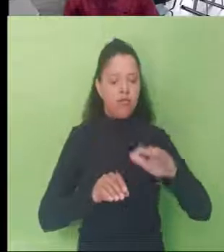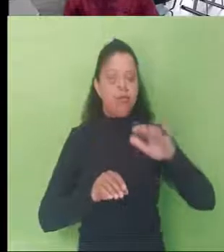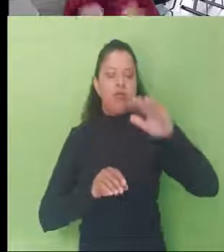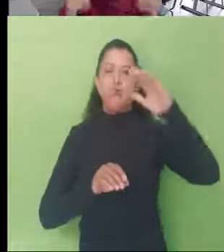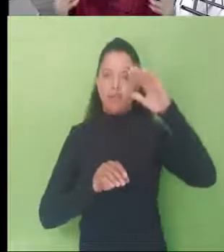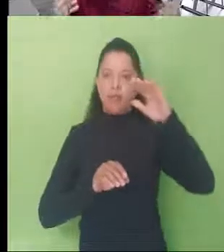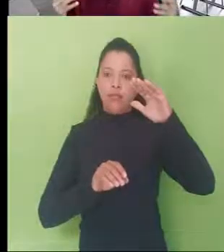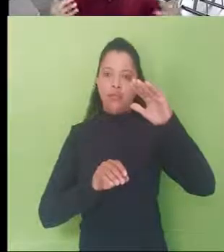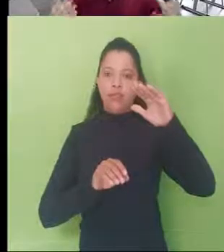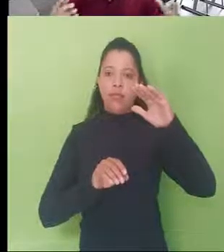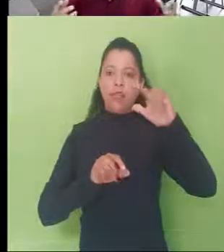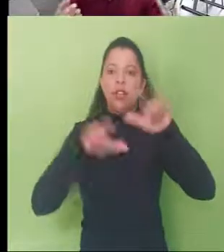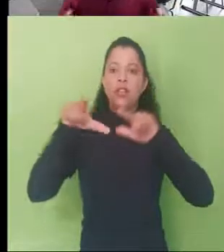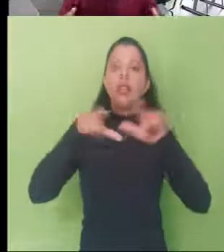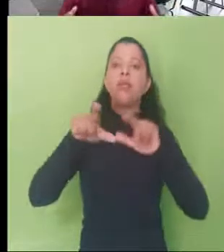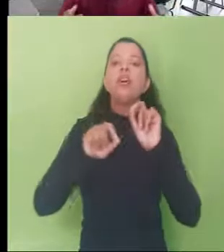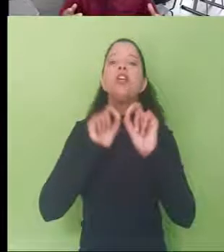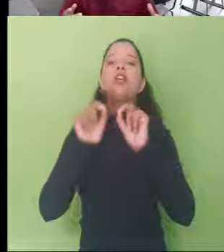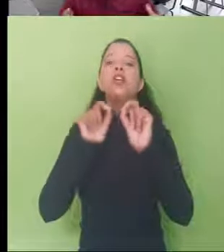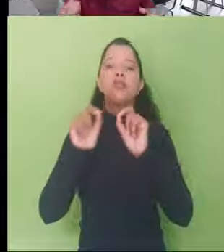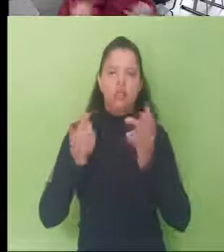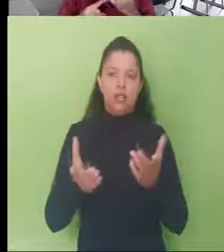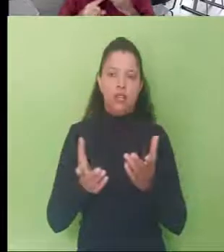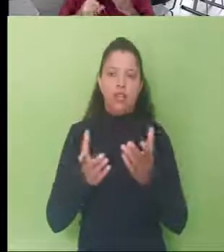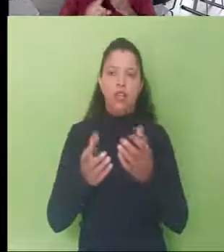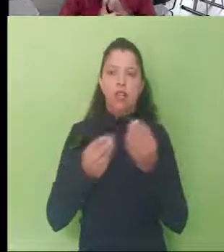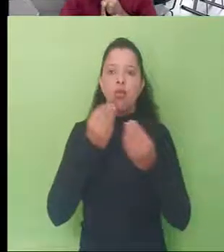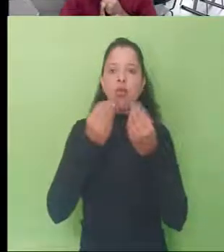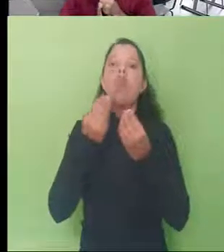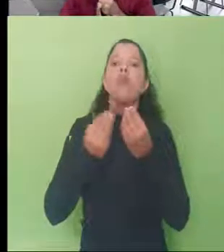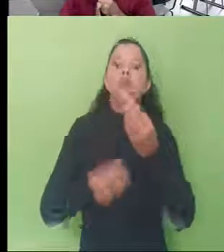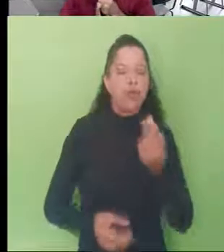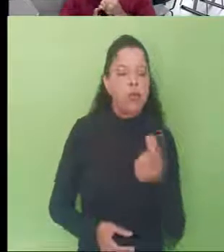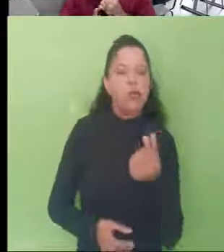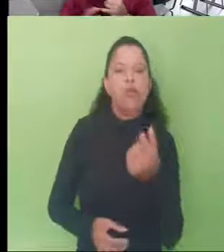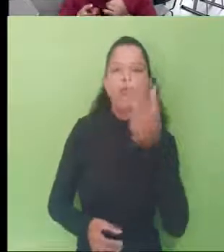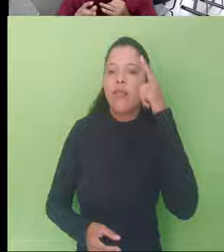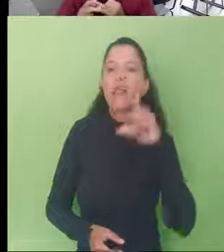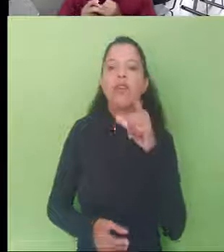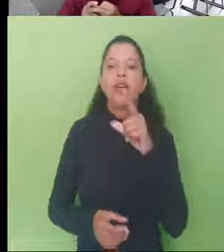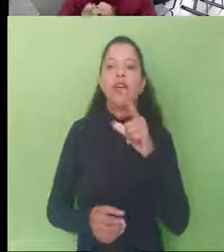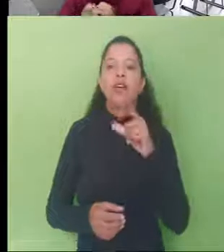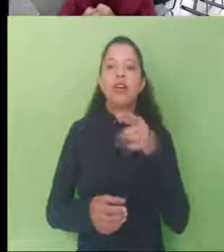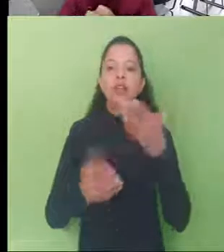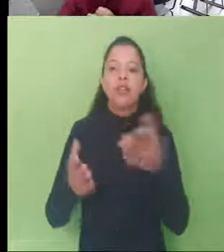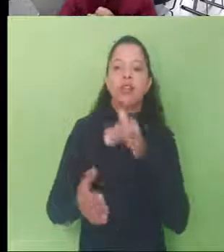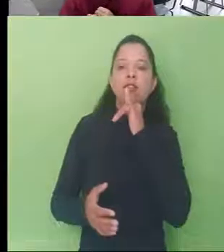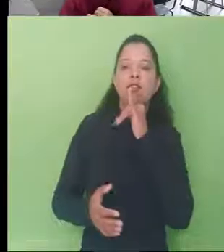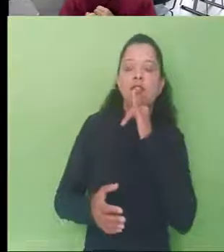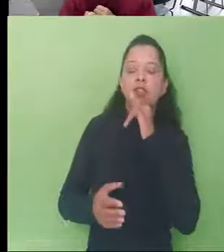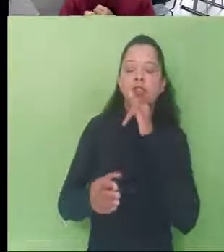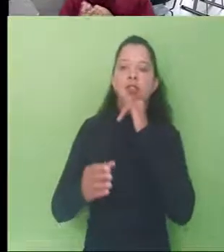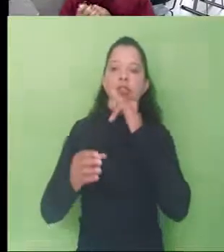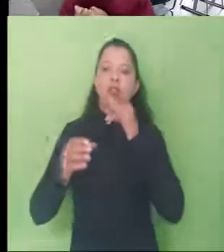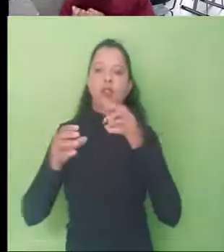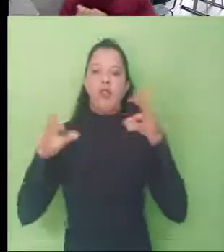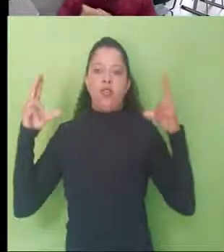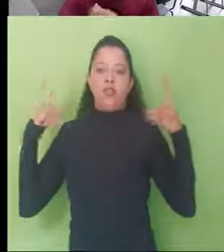quer ter? Como é que você quer ganhar a vida? Sendo motorista? Sendo enfermeiro?